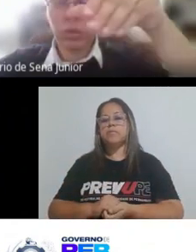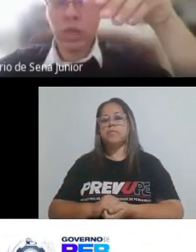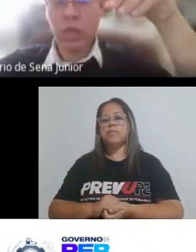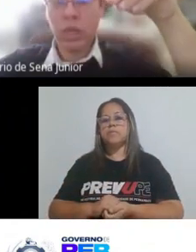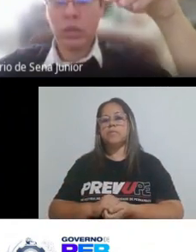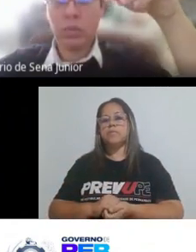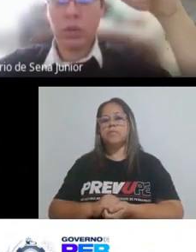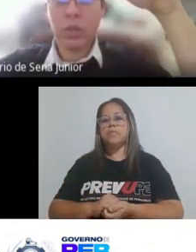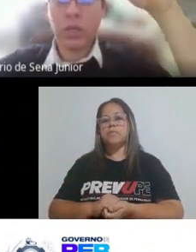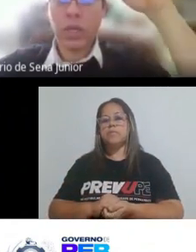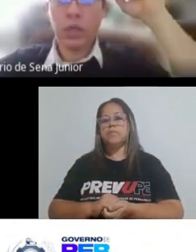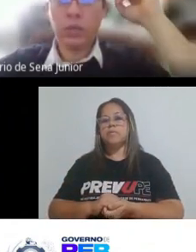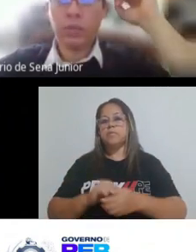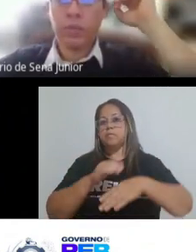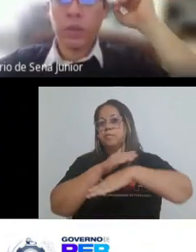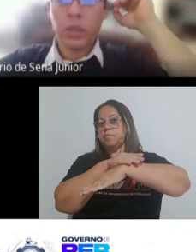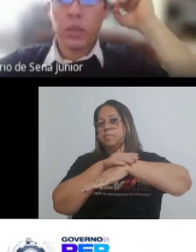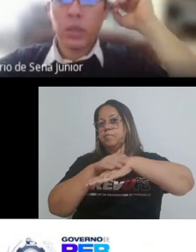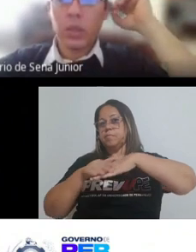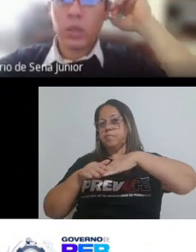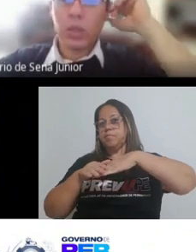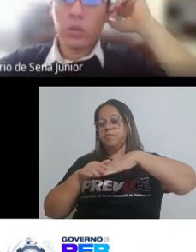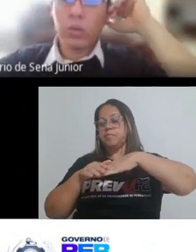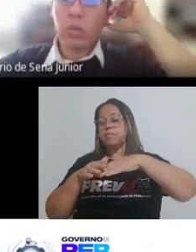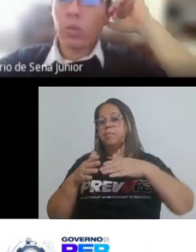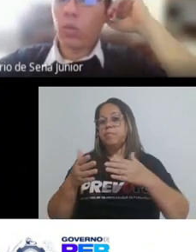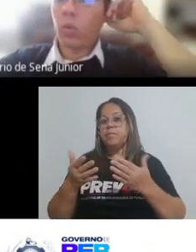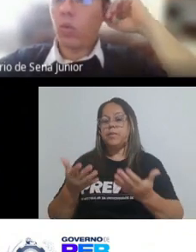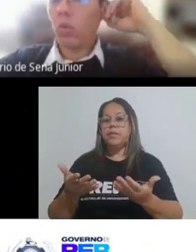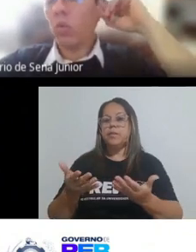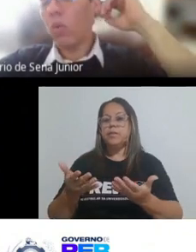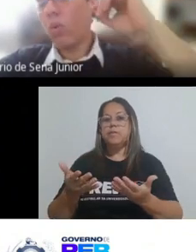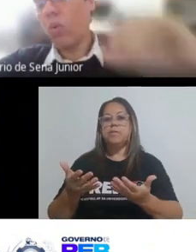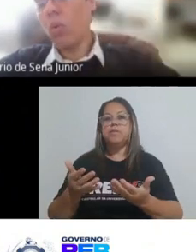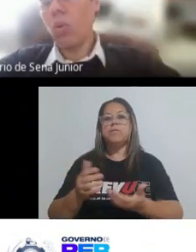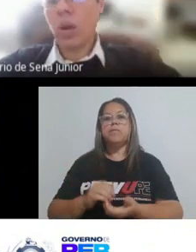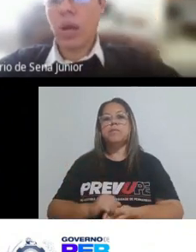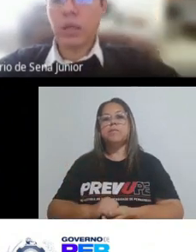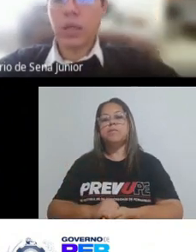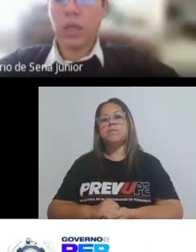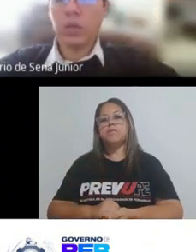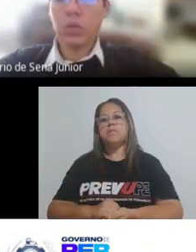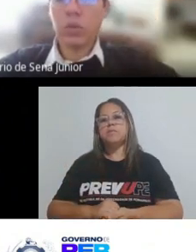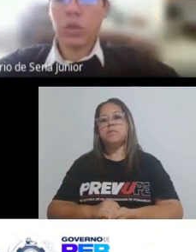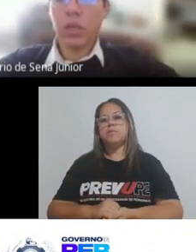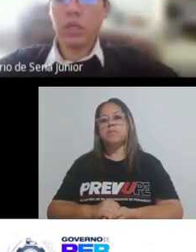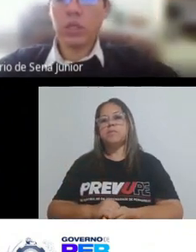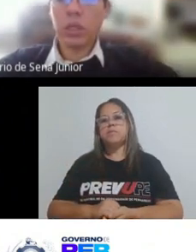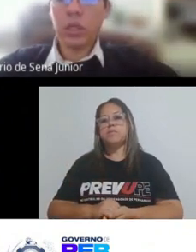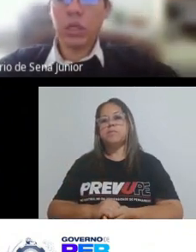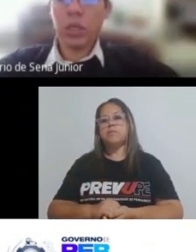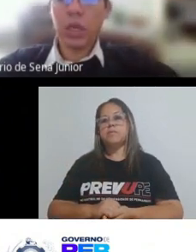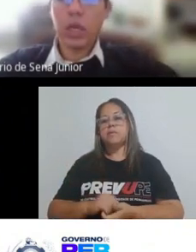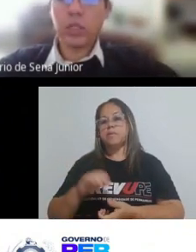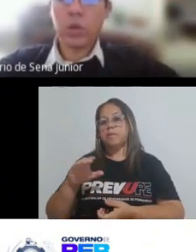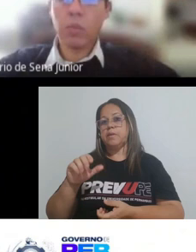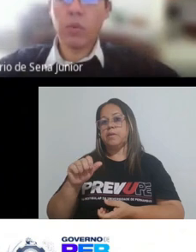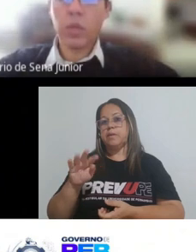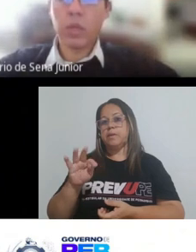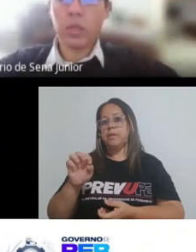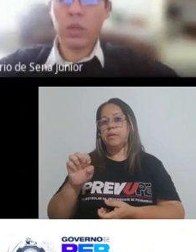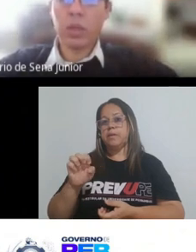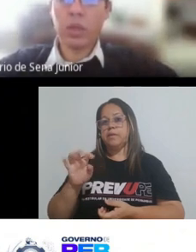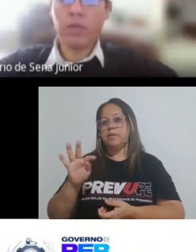do plano inclinado. Então, o cateto, esta